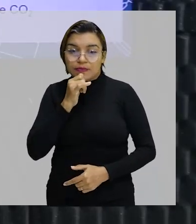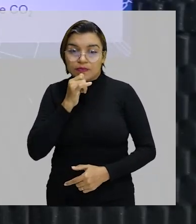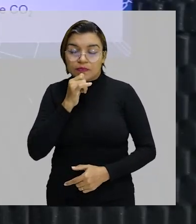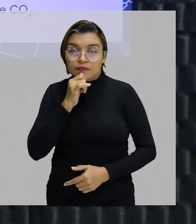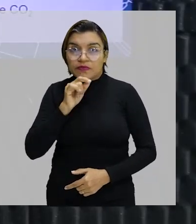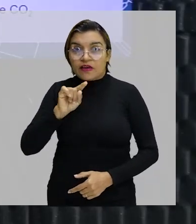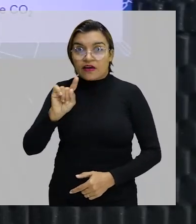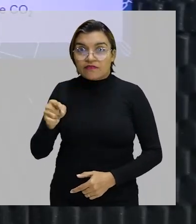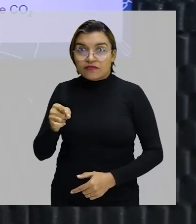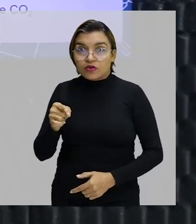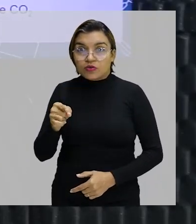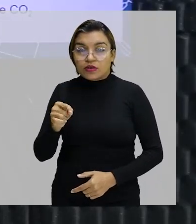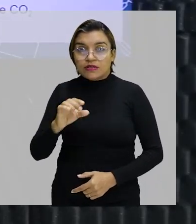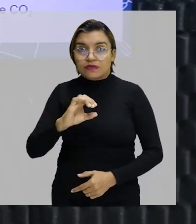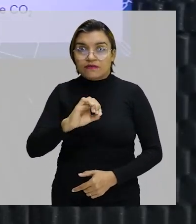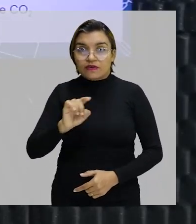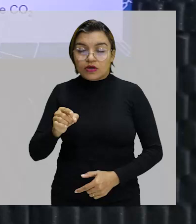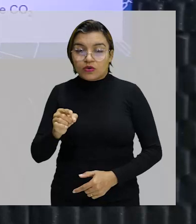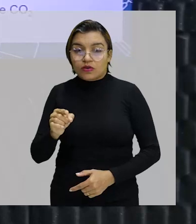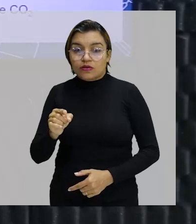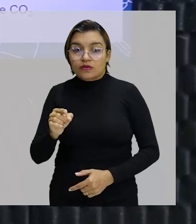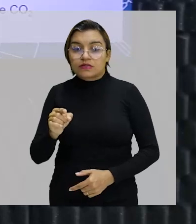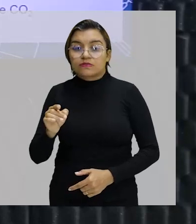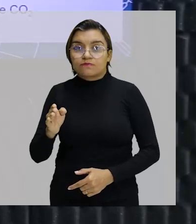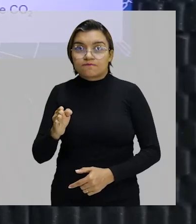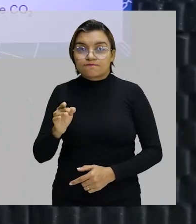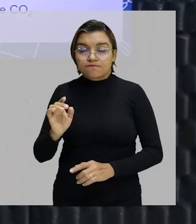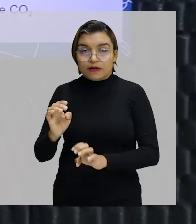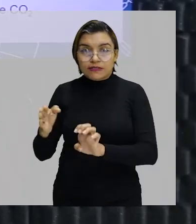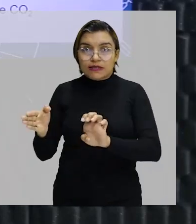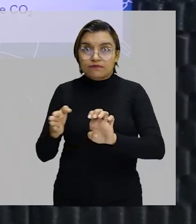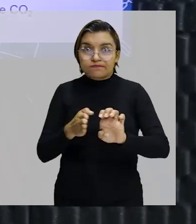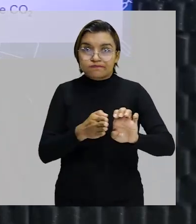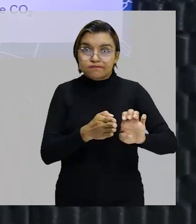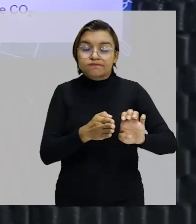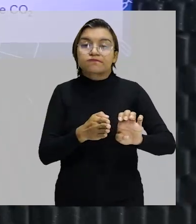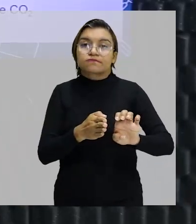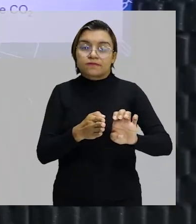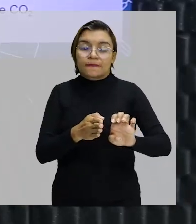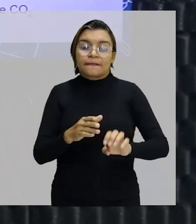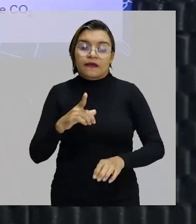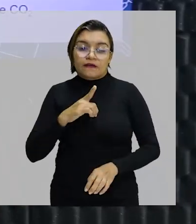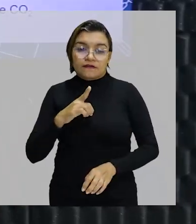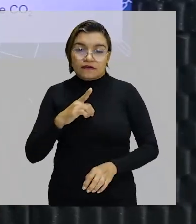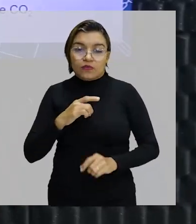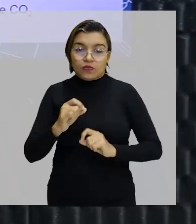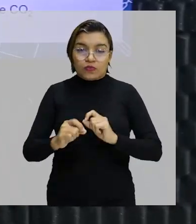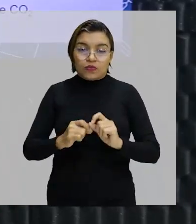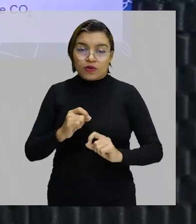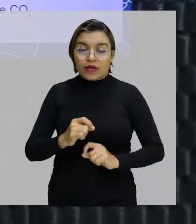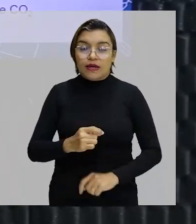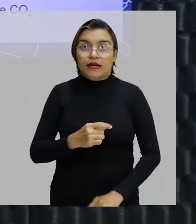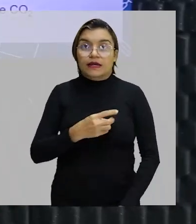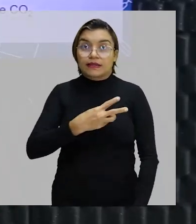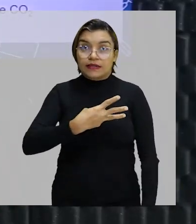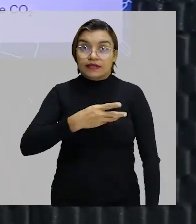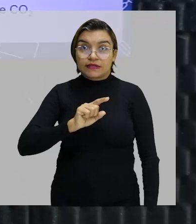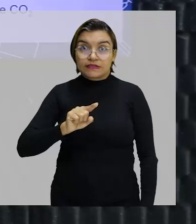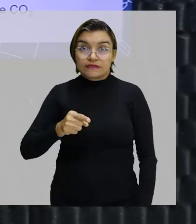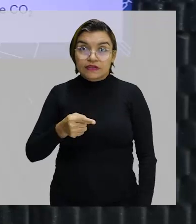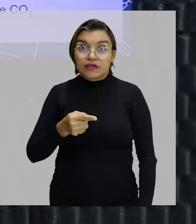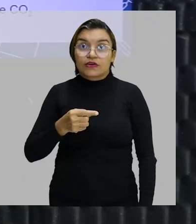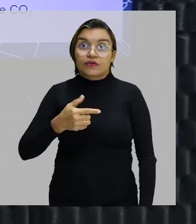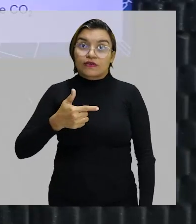logo após o zero, 2 casas para a esquerda, ficando 3,20 ou apenas